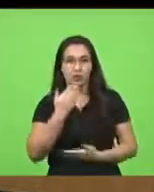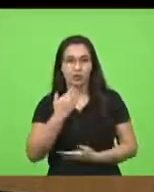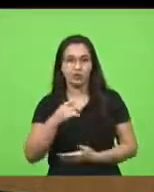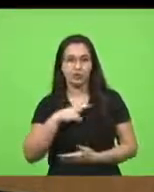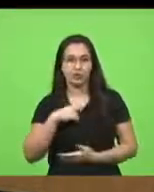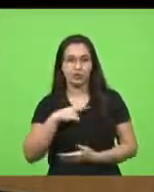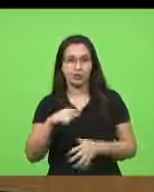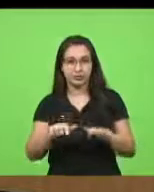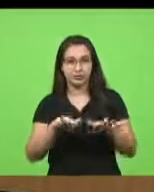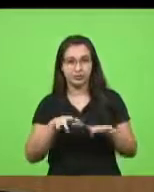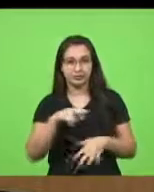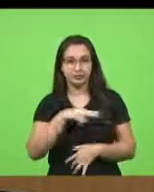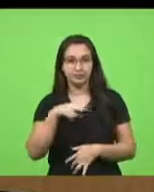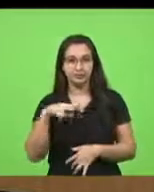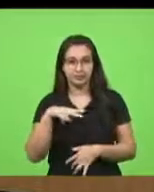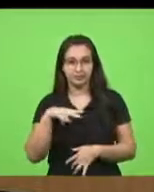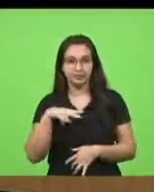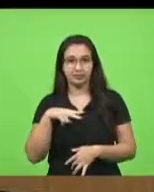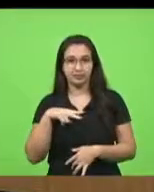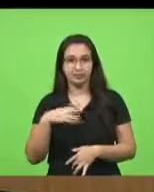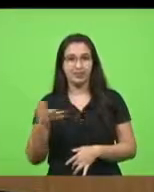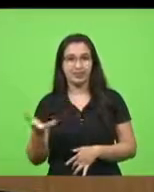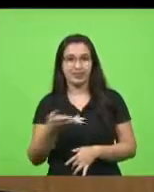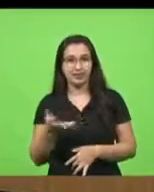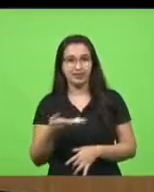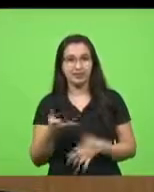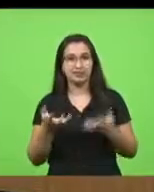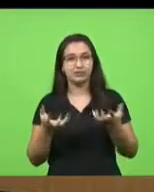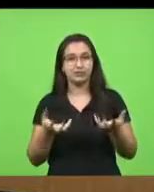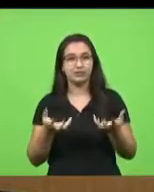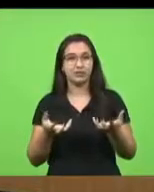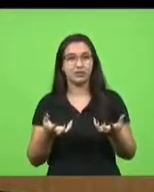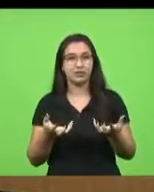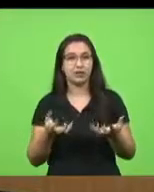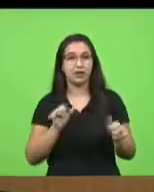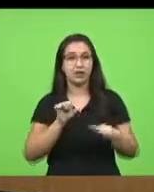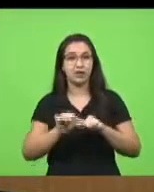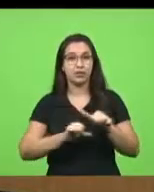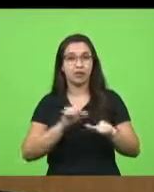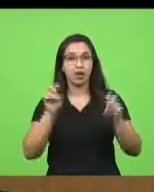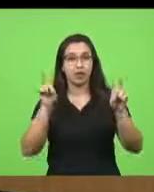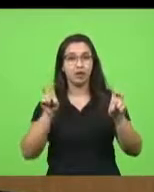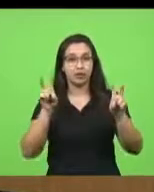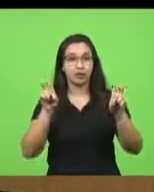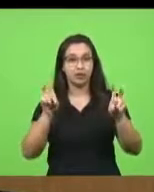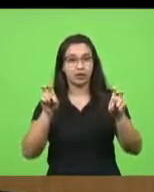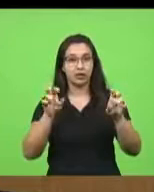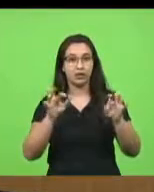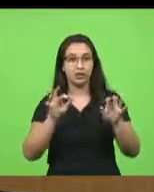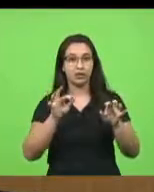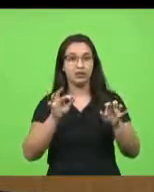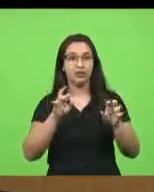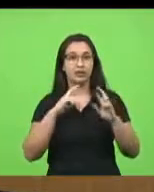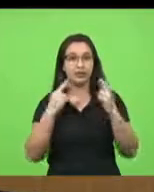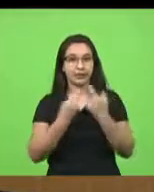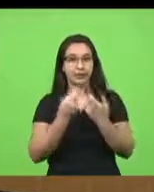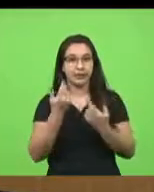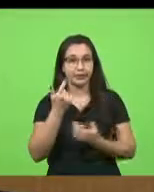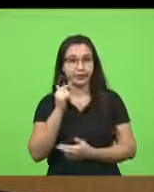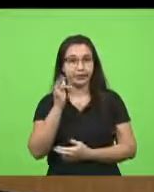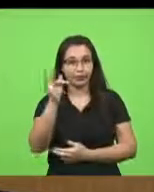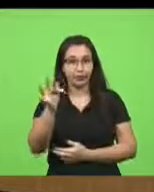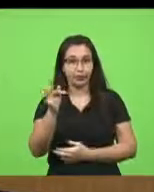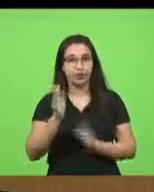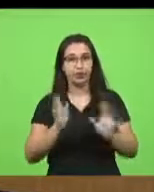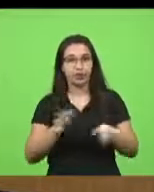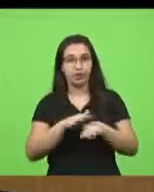meus, mas para agilizar, nós transformamos em tema da nossa próxima reunião, já conversei de manhã com o secretário